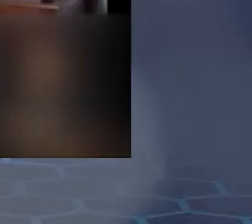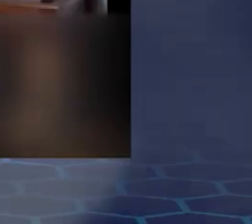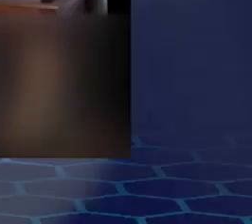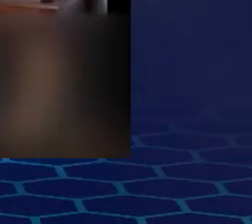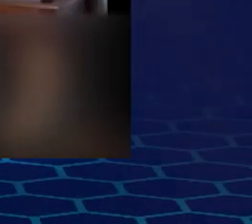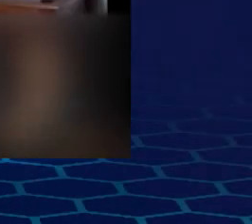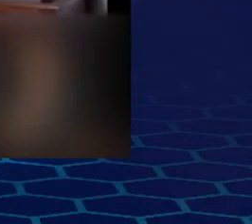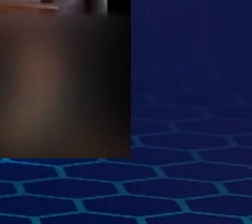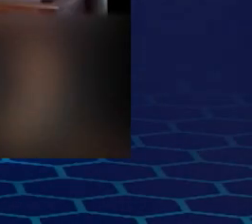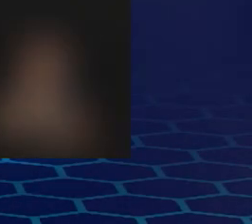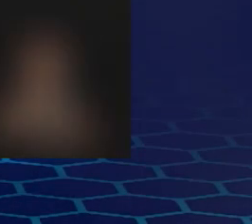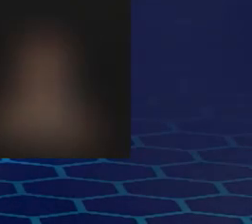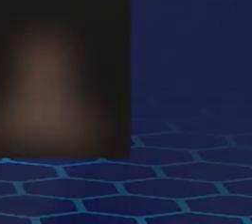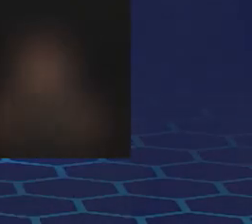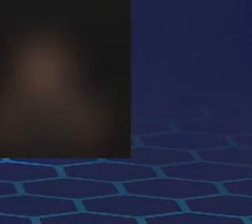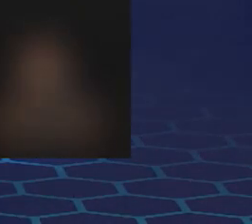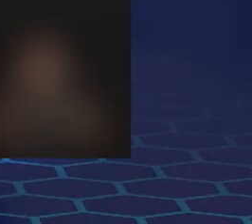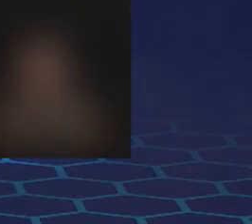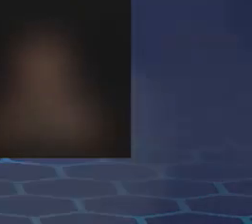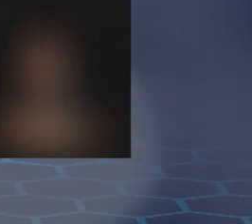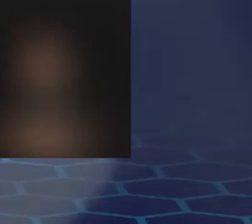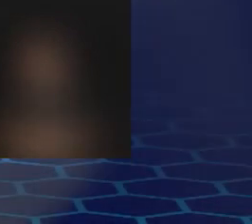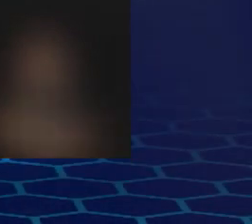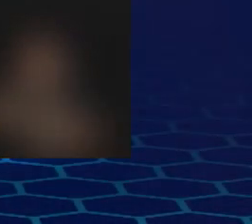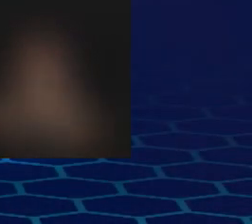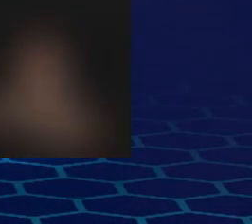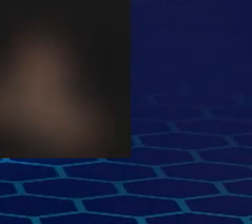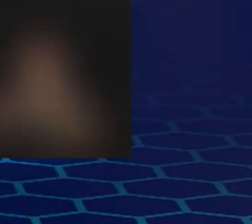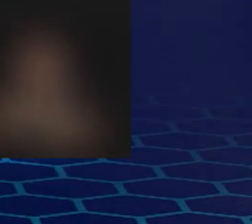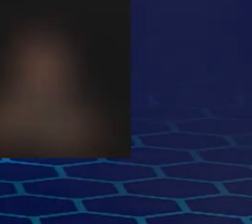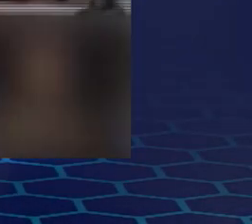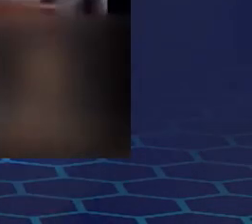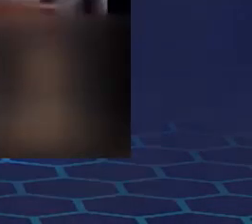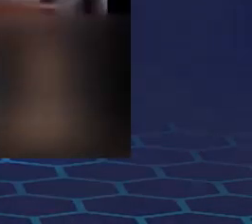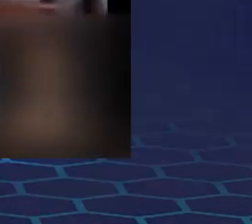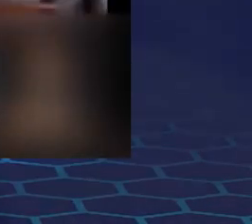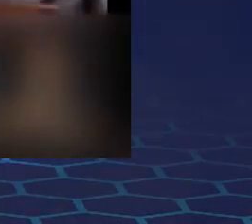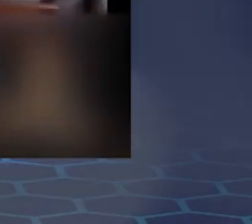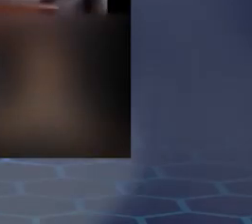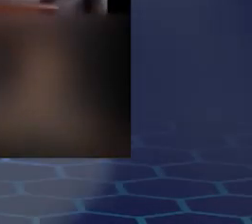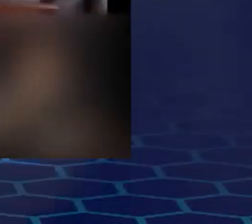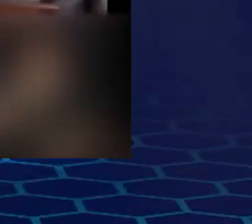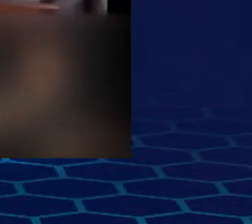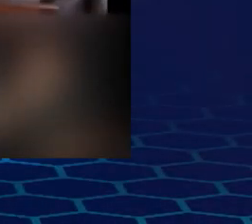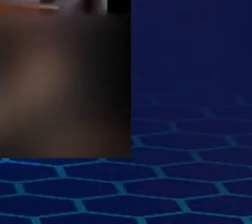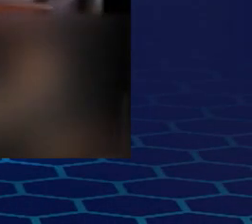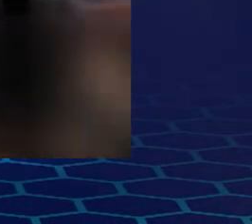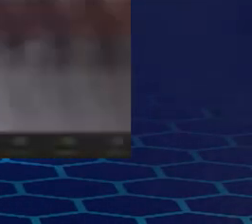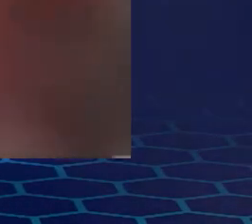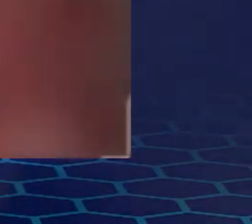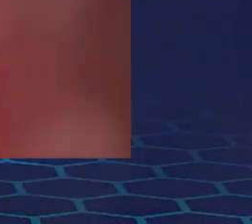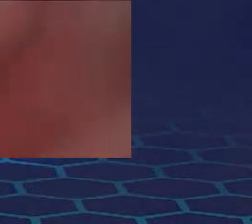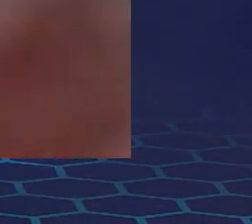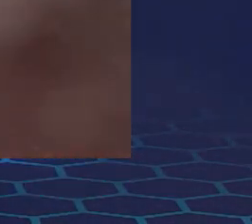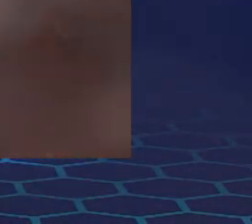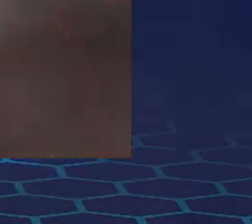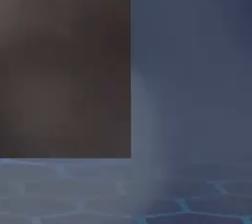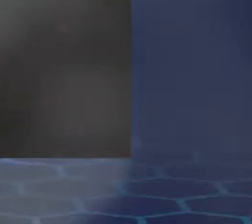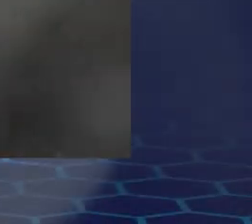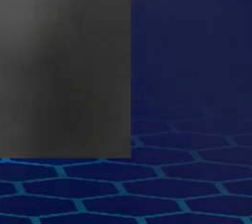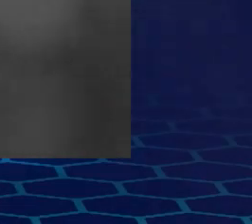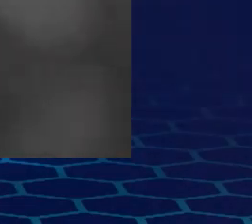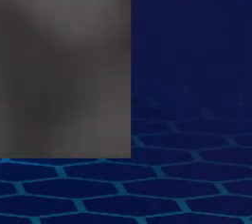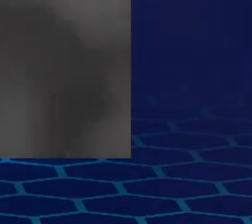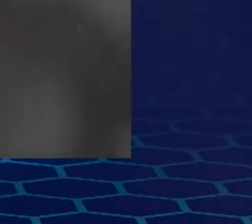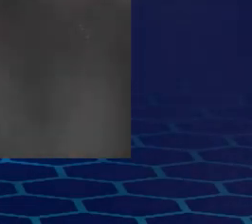reunião extraordinária e aborda o Dia Internacional de Luta e o contexto da pandemia. Nesta